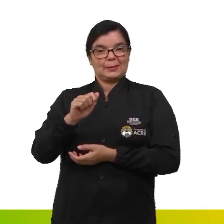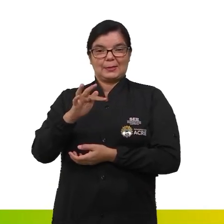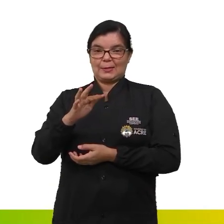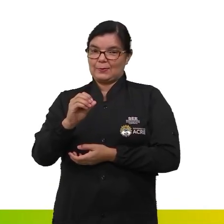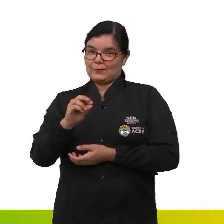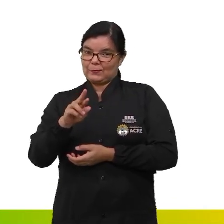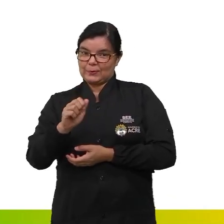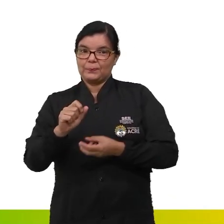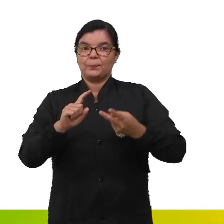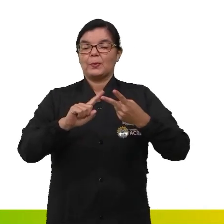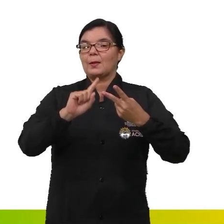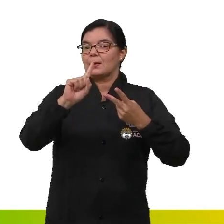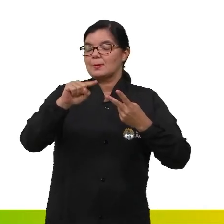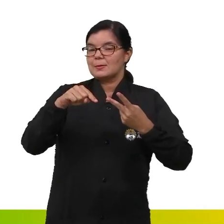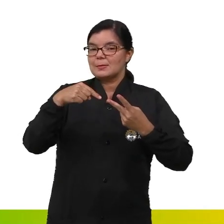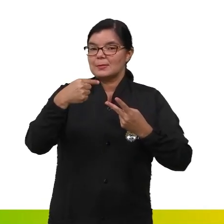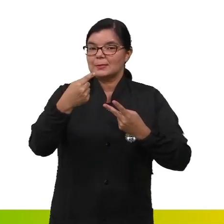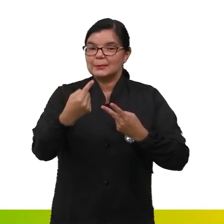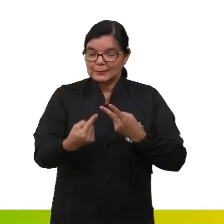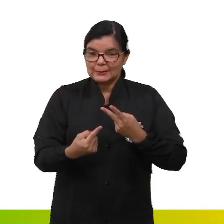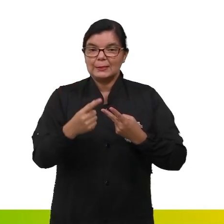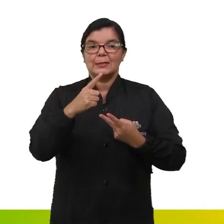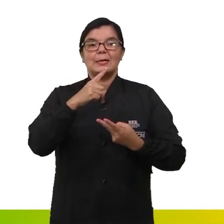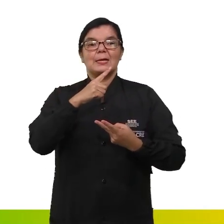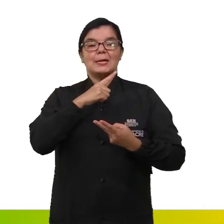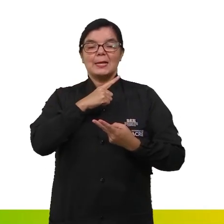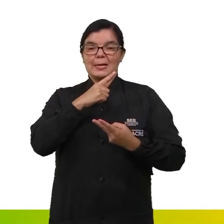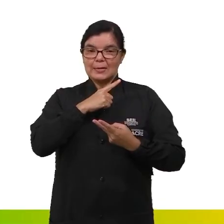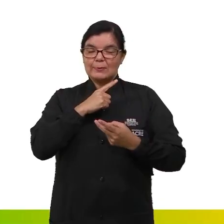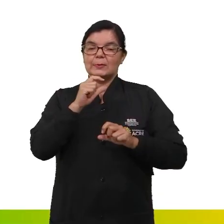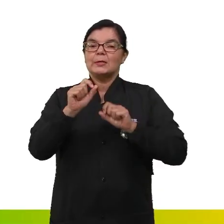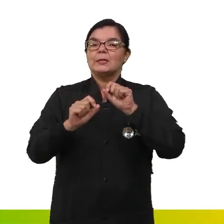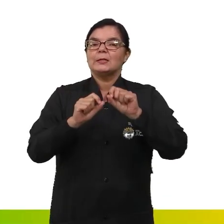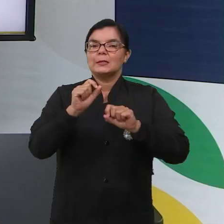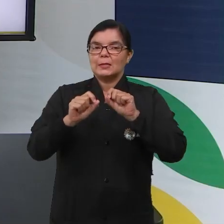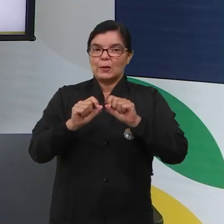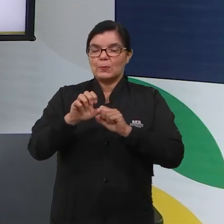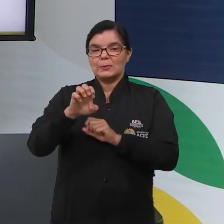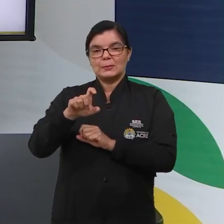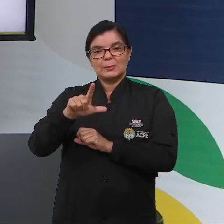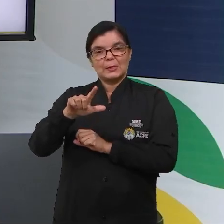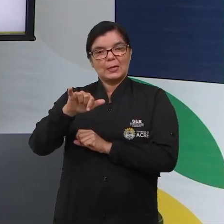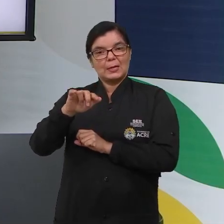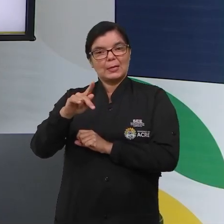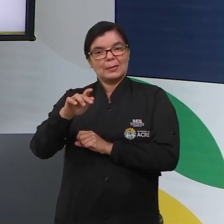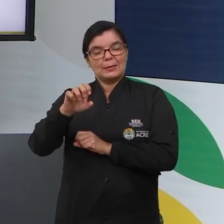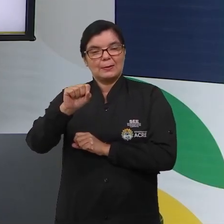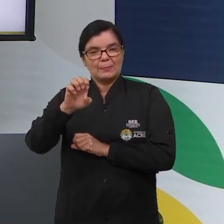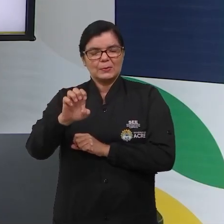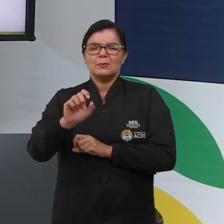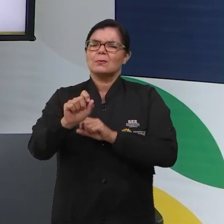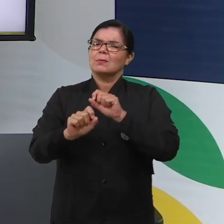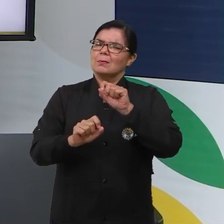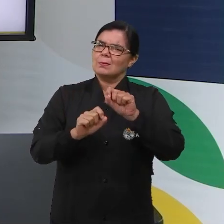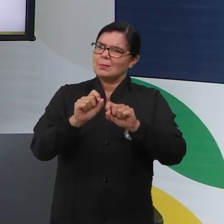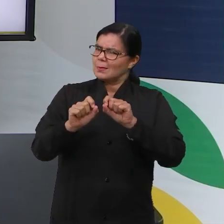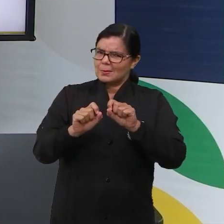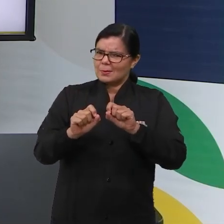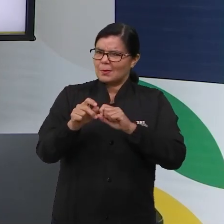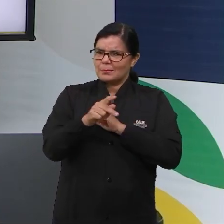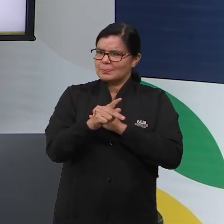Em seguida, pessoal, eu tenho a elipse. Professora, o que é